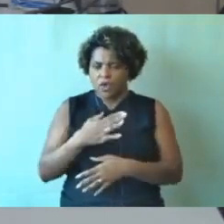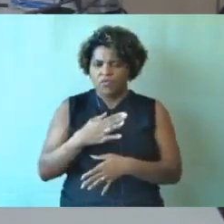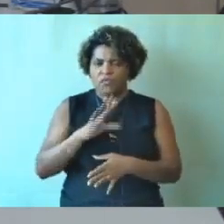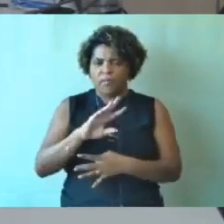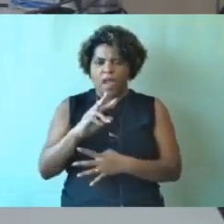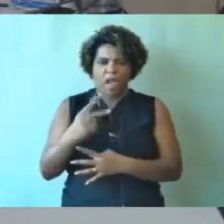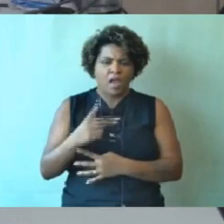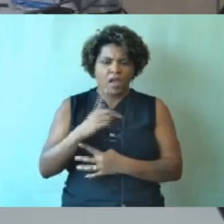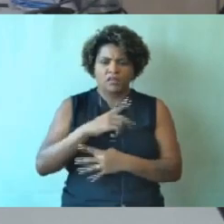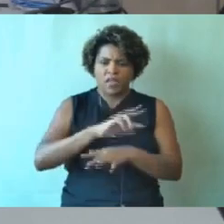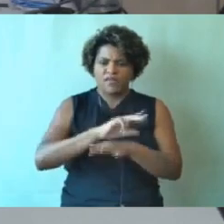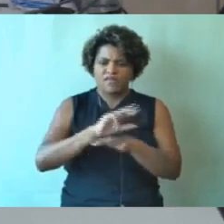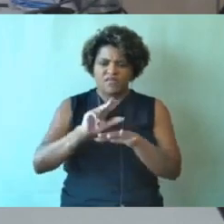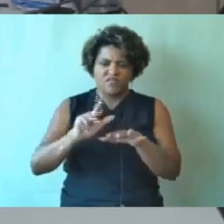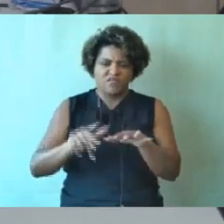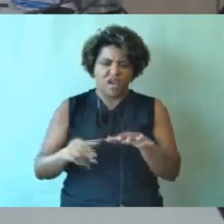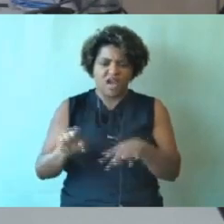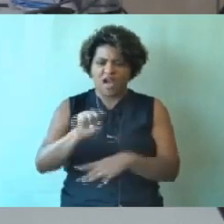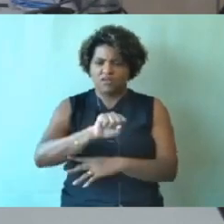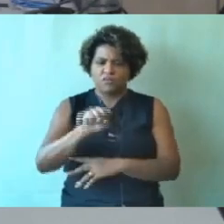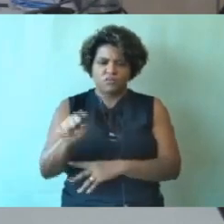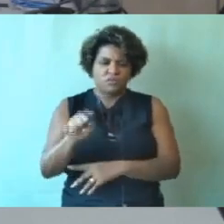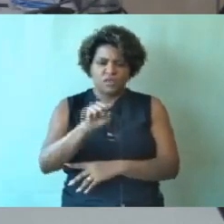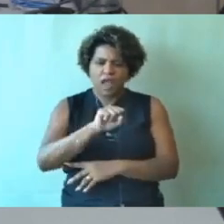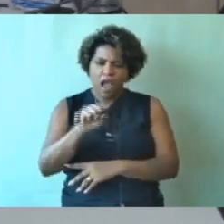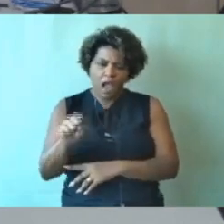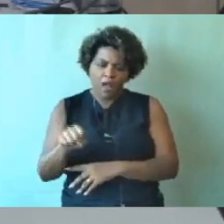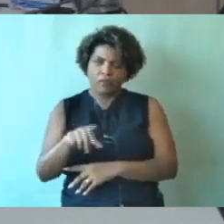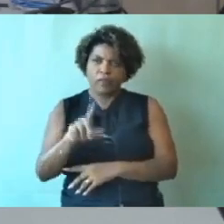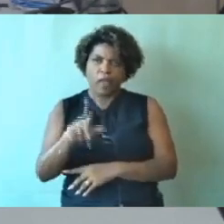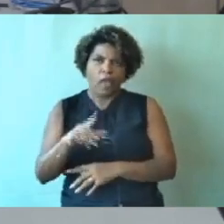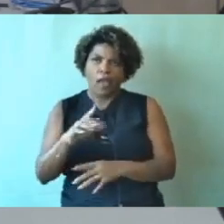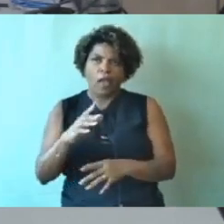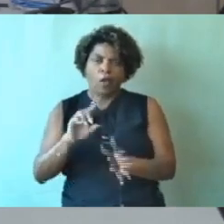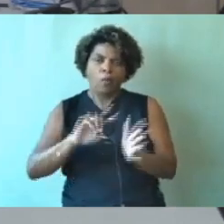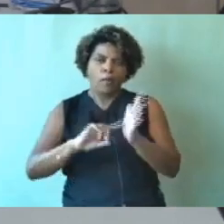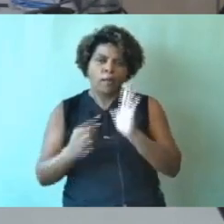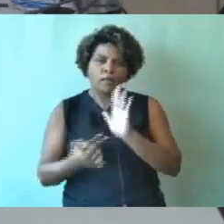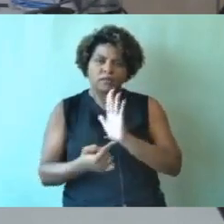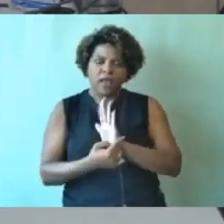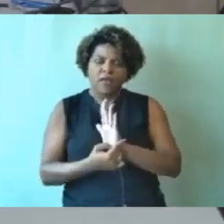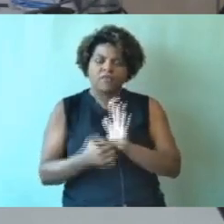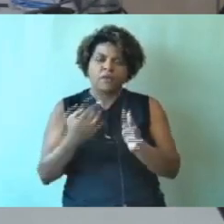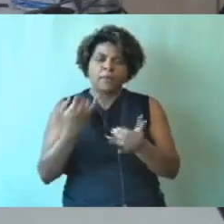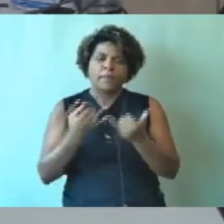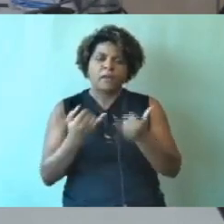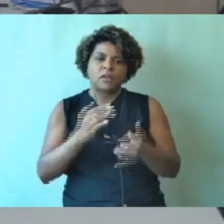um coração à beira de infartar. Né? Não faz sentido as pessoas perderem tanto tempo